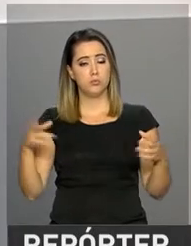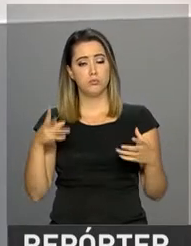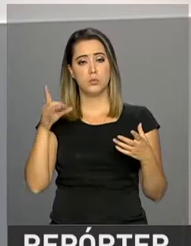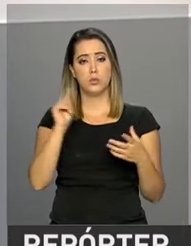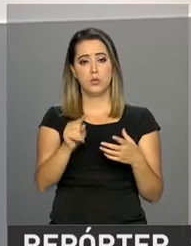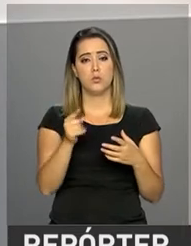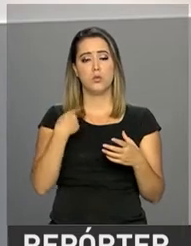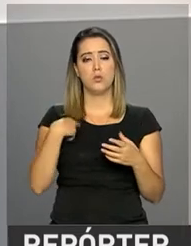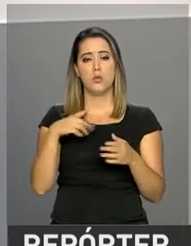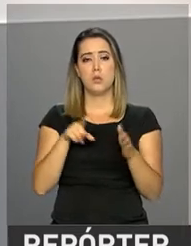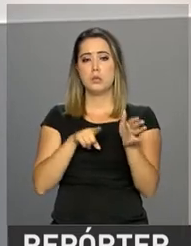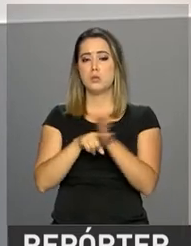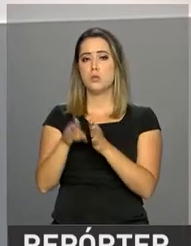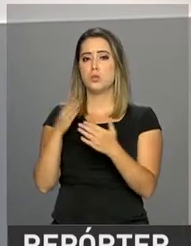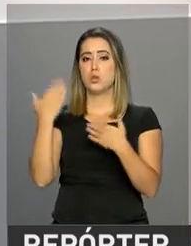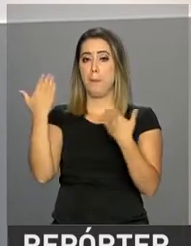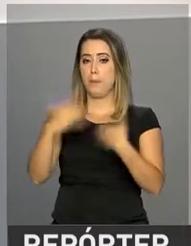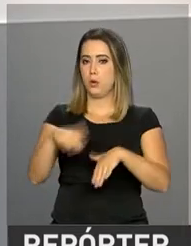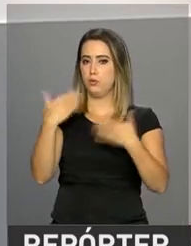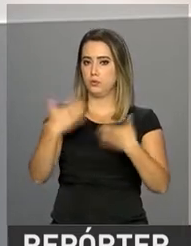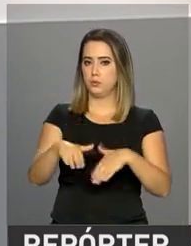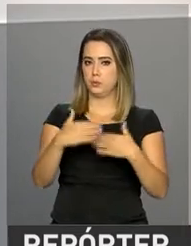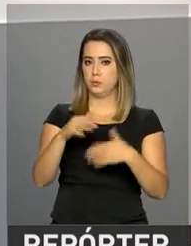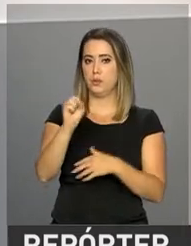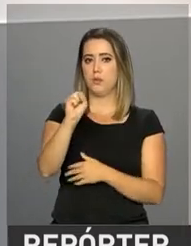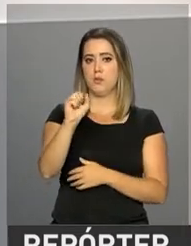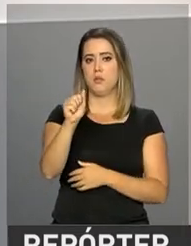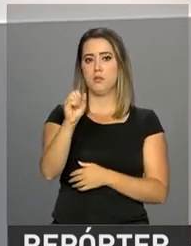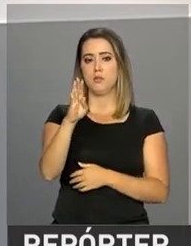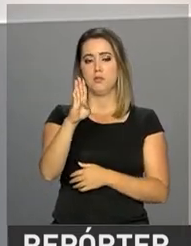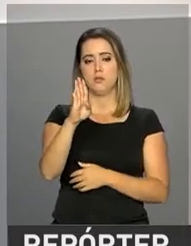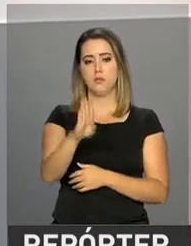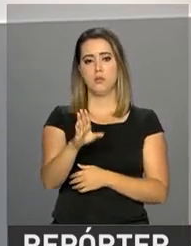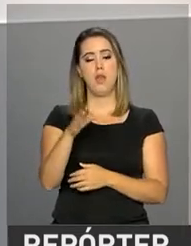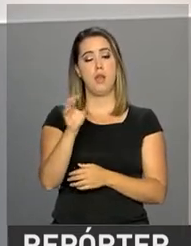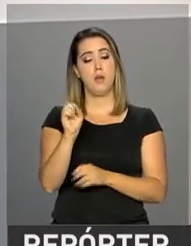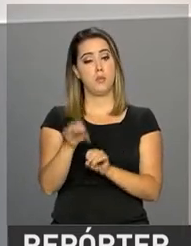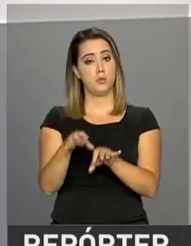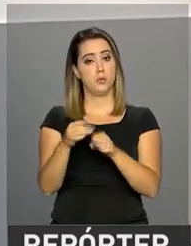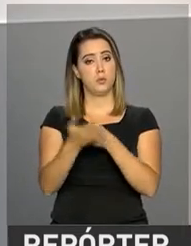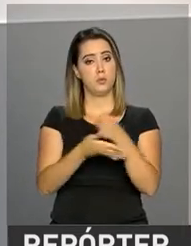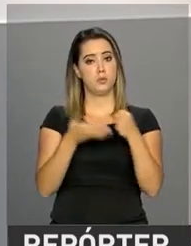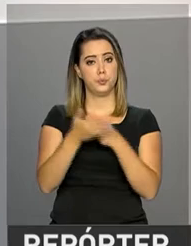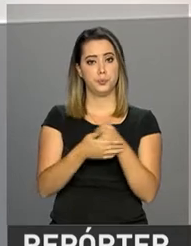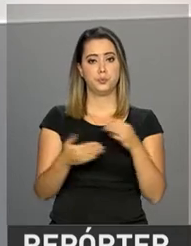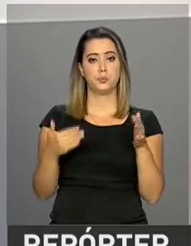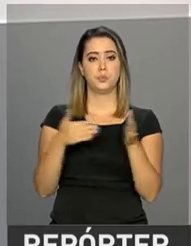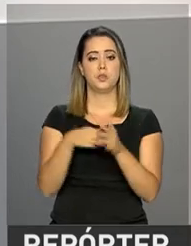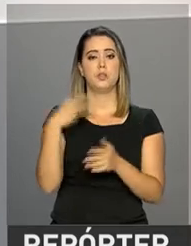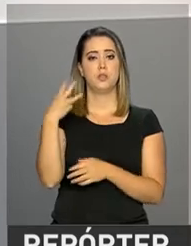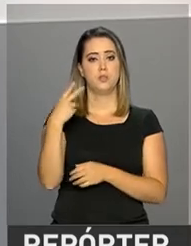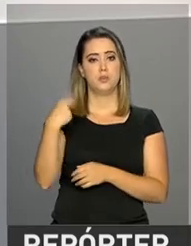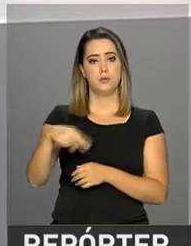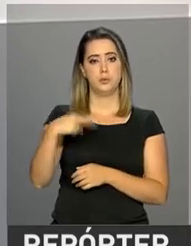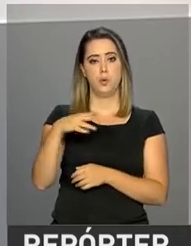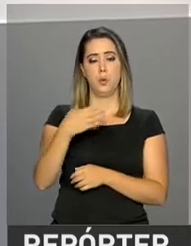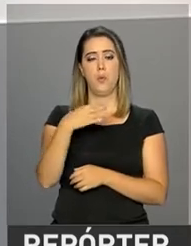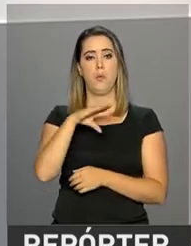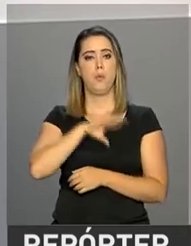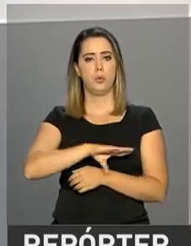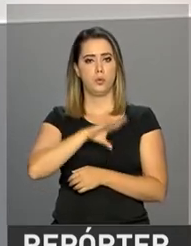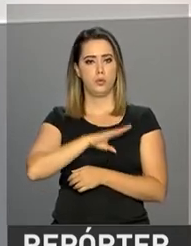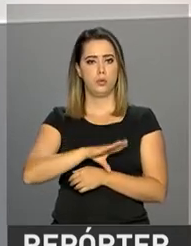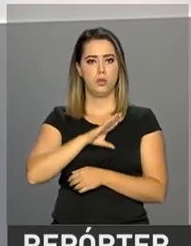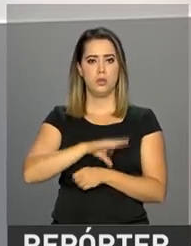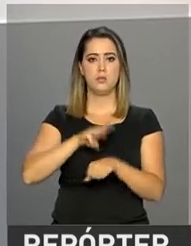da Educação Básica, SAEB, começou nesta segunda-feira. Até 3 de novembro, as provas de língua portuguesa e matemática